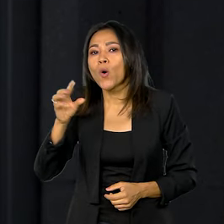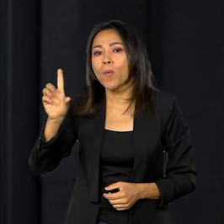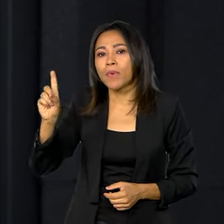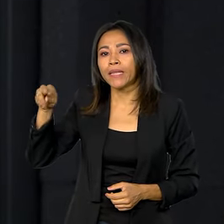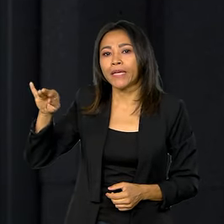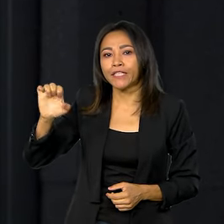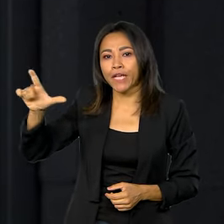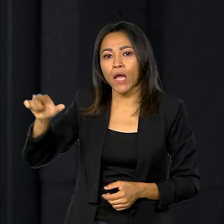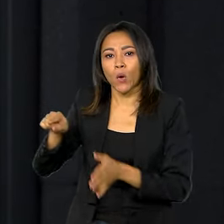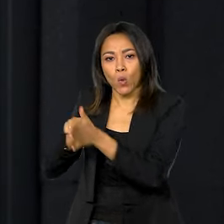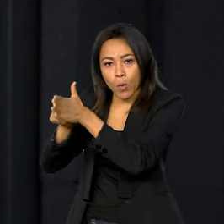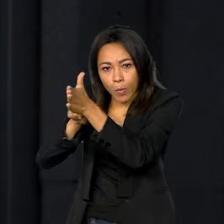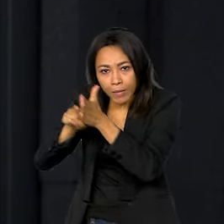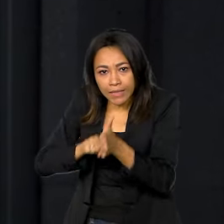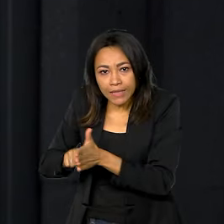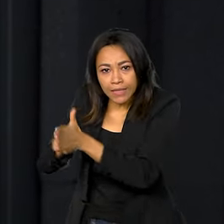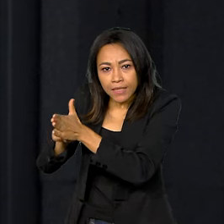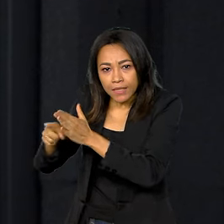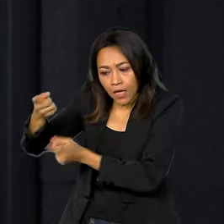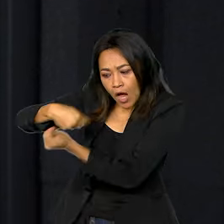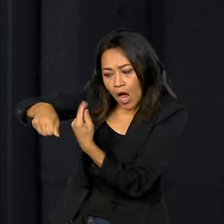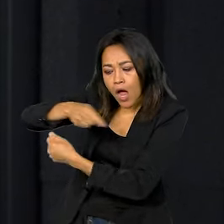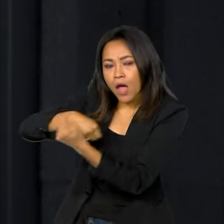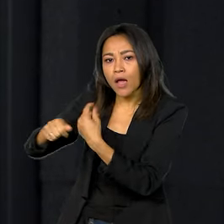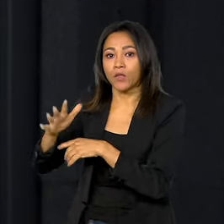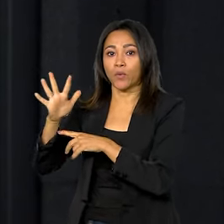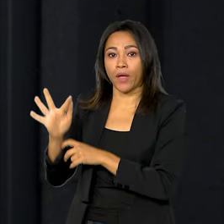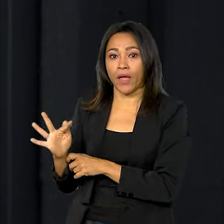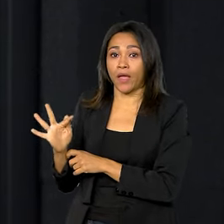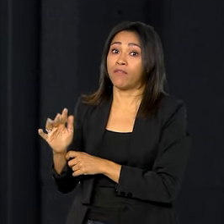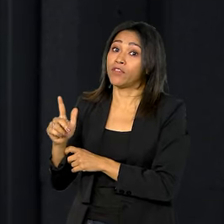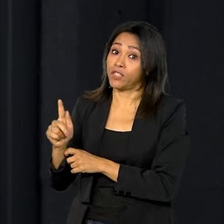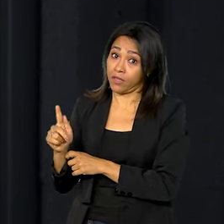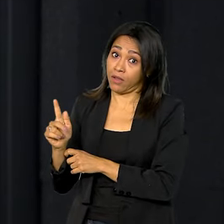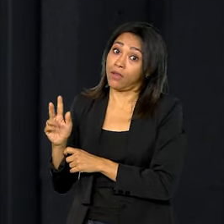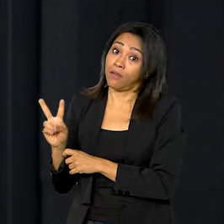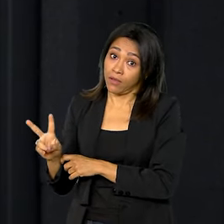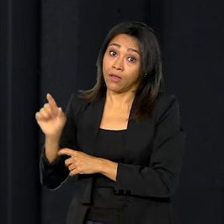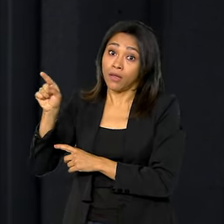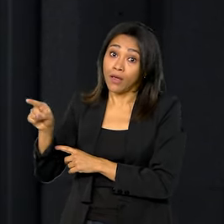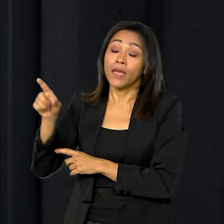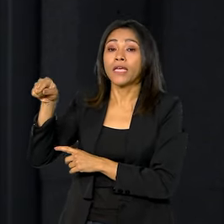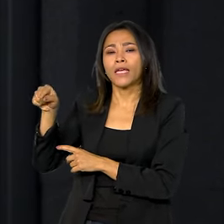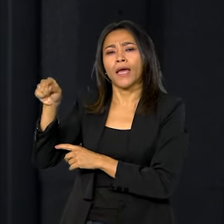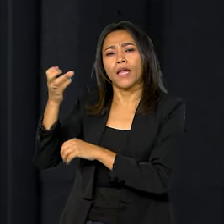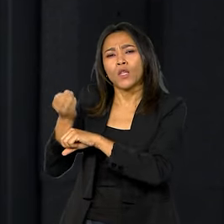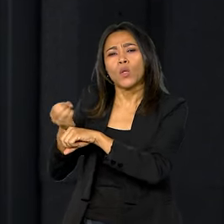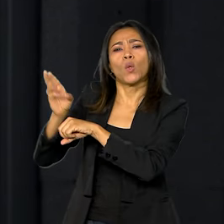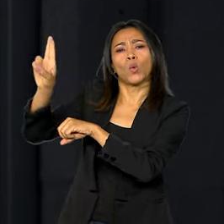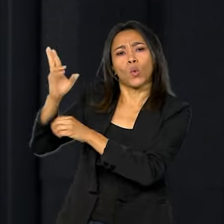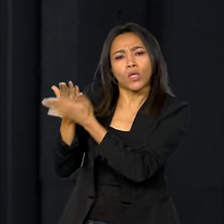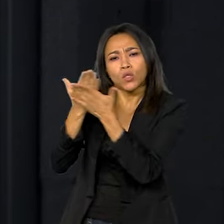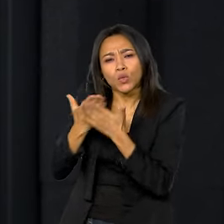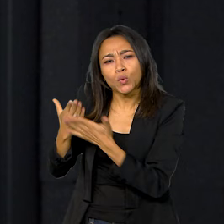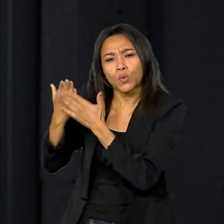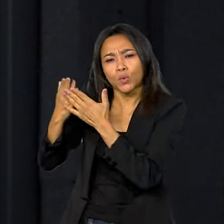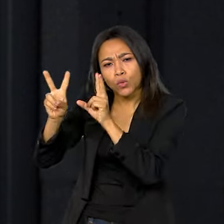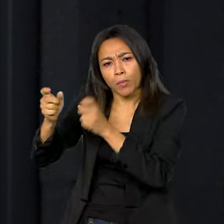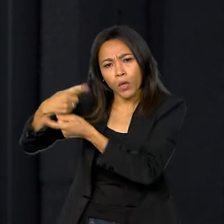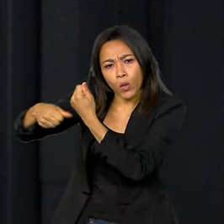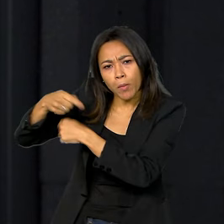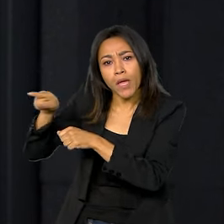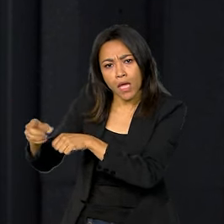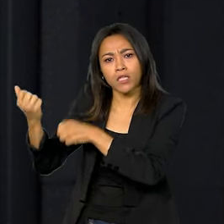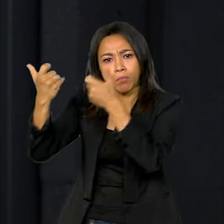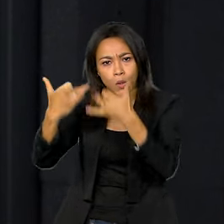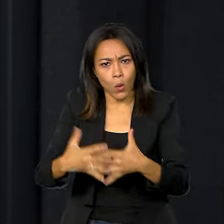Daniel Duque que é pesquisador associado da Fundação Getúlio Vargas e doutorando na escola norueguesa de Economia afirmou que o